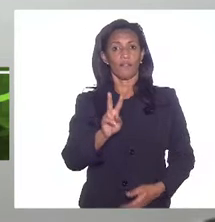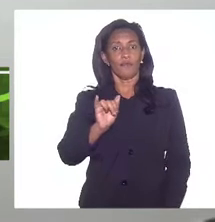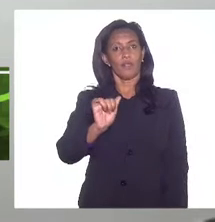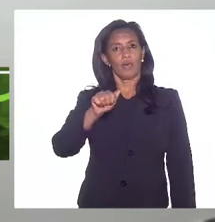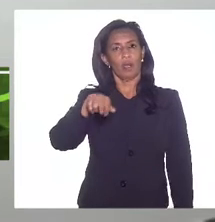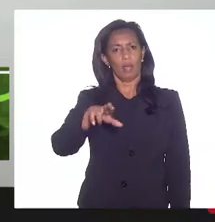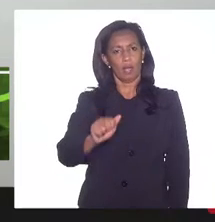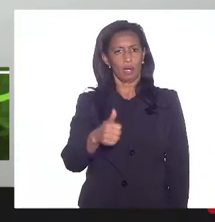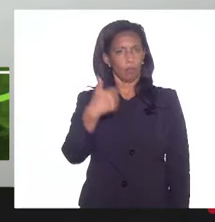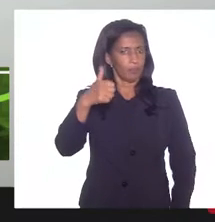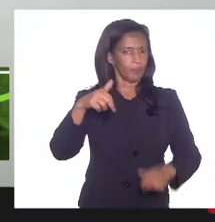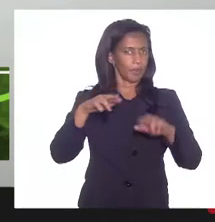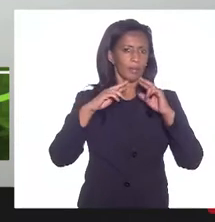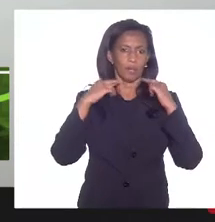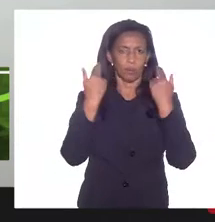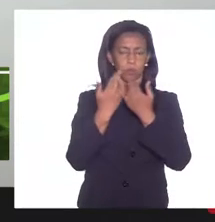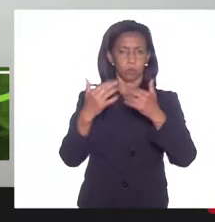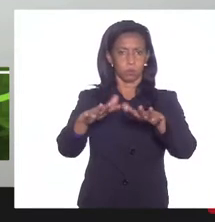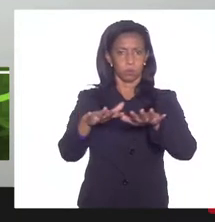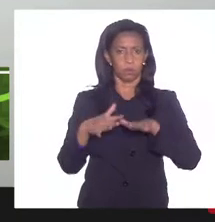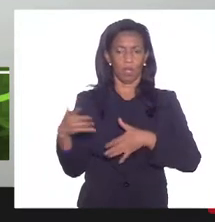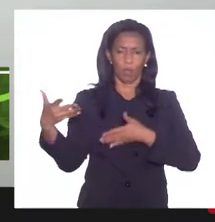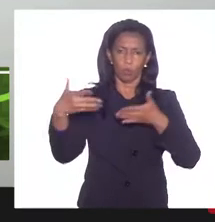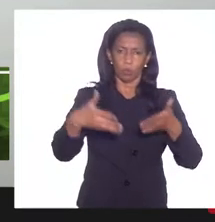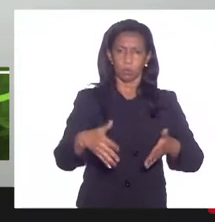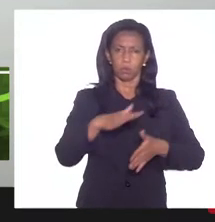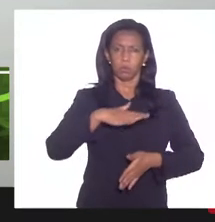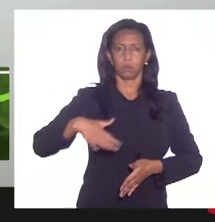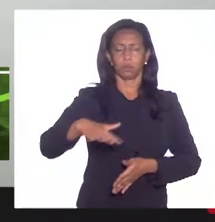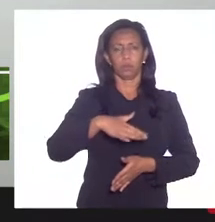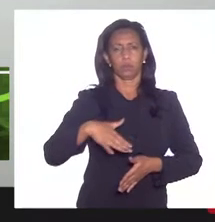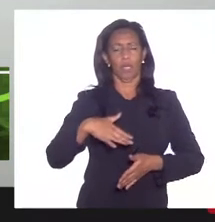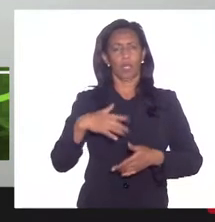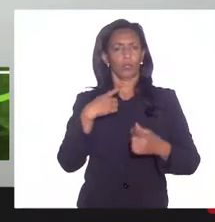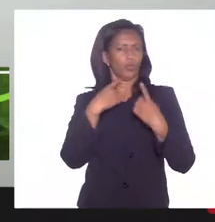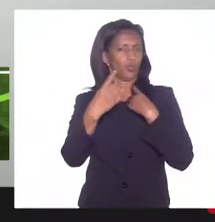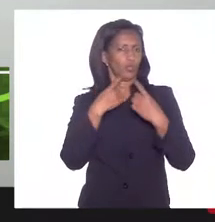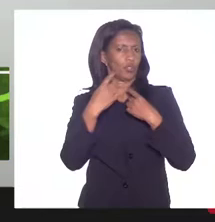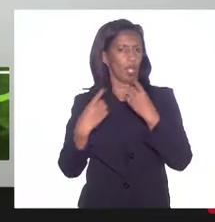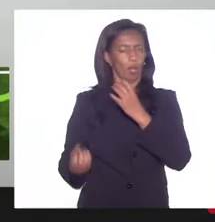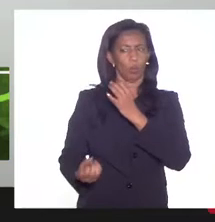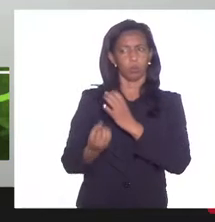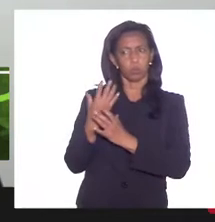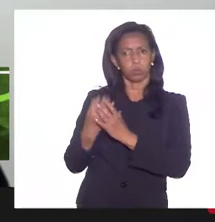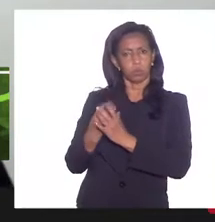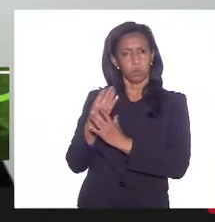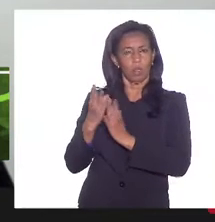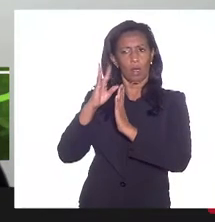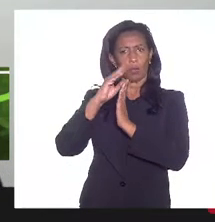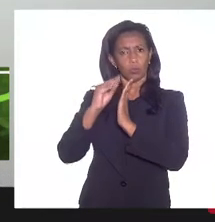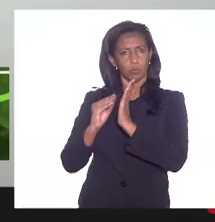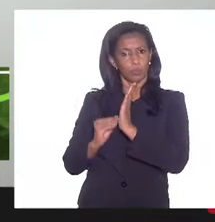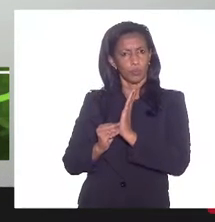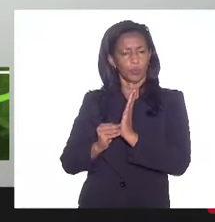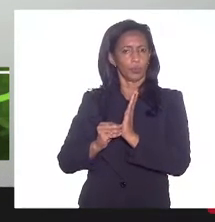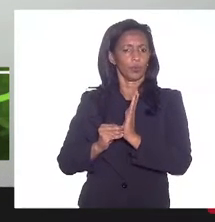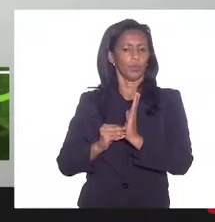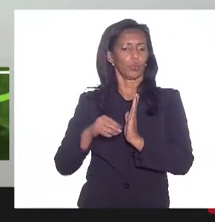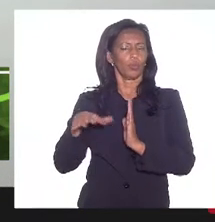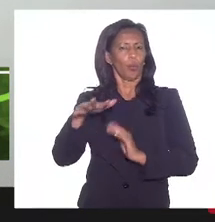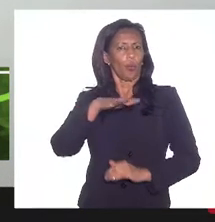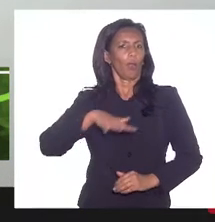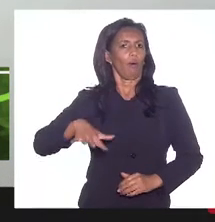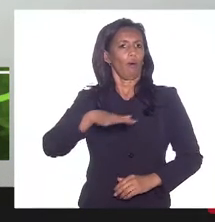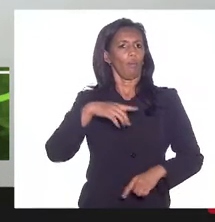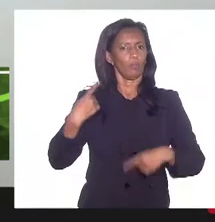conosco. Seja muito bem-vindo. Esse é um espaço de diálogo, de construção coletiva, de produção das sínteses históricas possíveis no campo